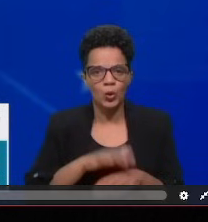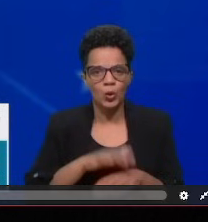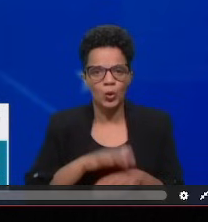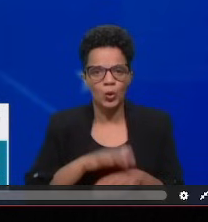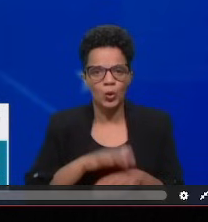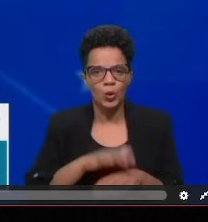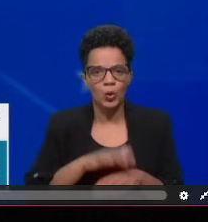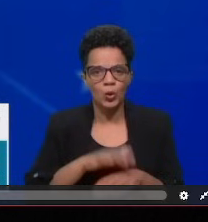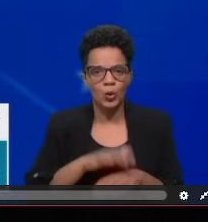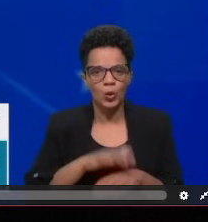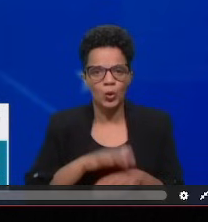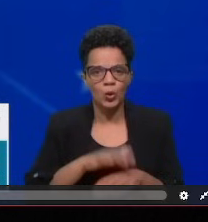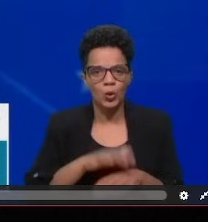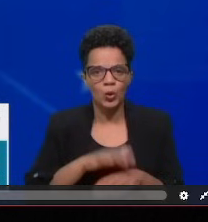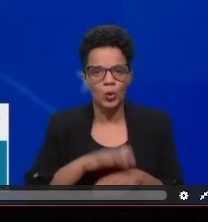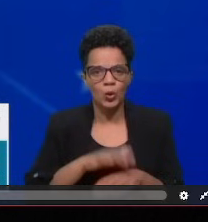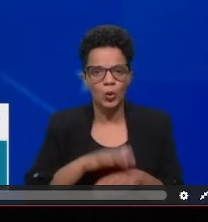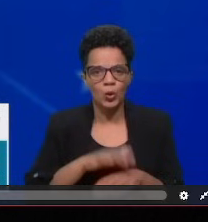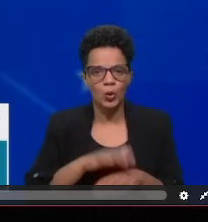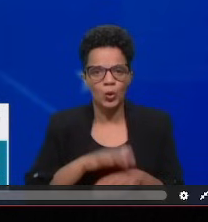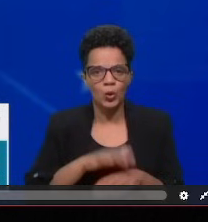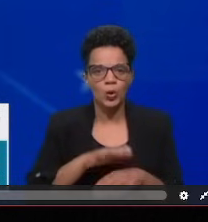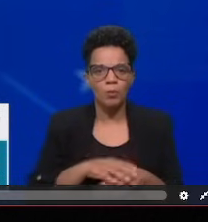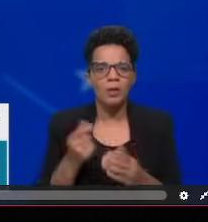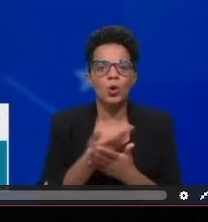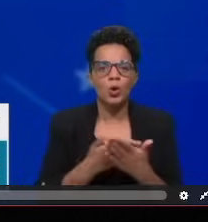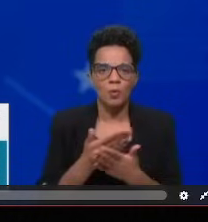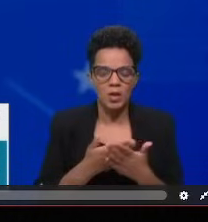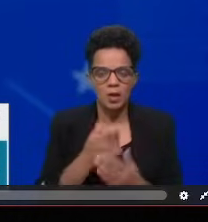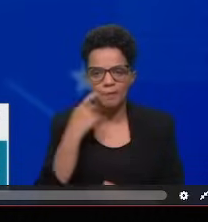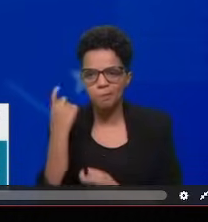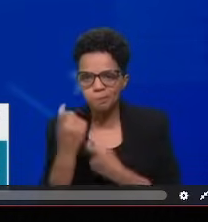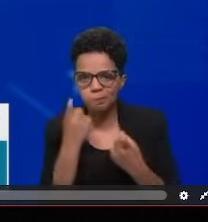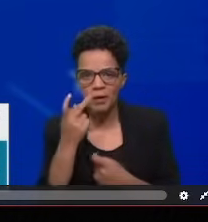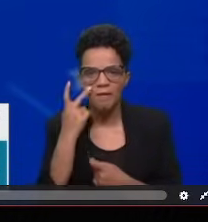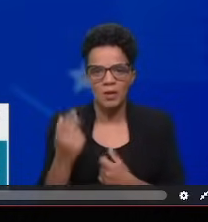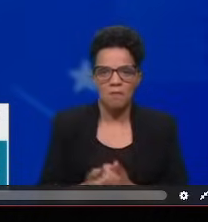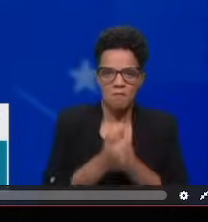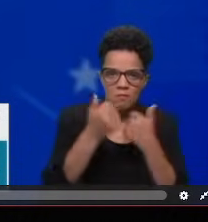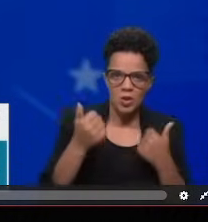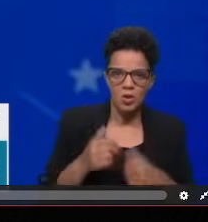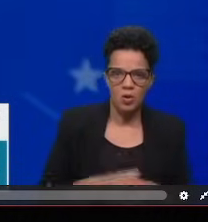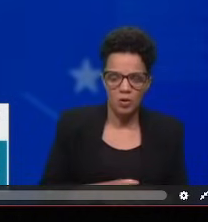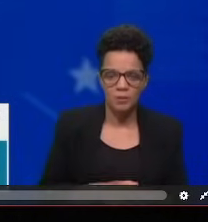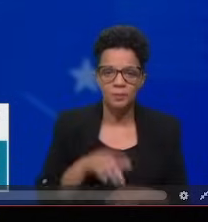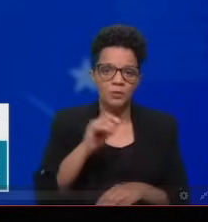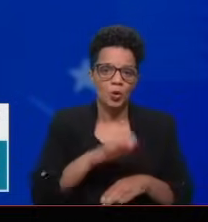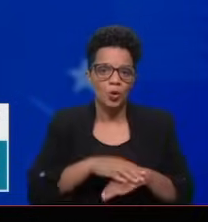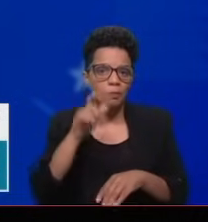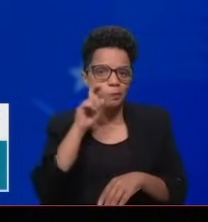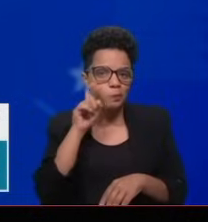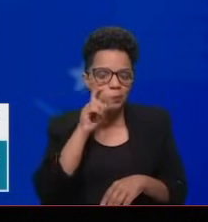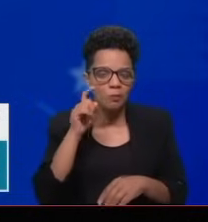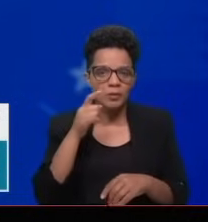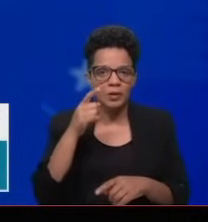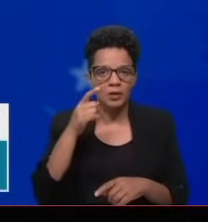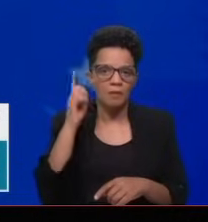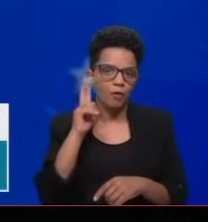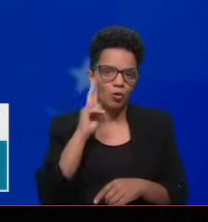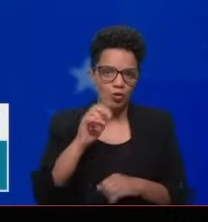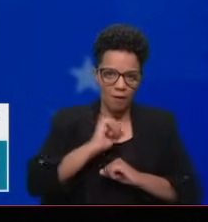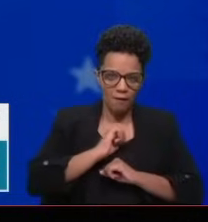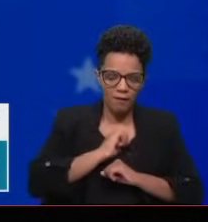fazer alguma coisa porlo pá nós vamos acabar de discutir mais do que ver o debate uma vida melhor e porque defendem os nossos os nossos ideais